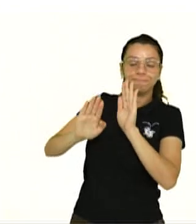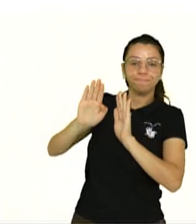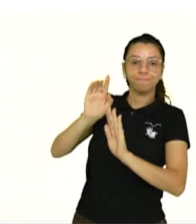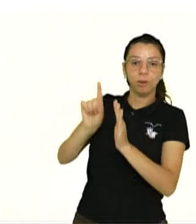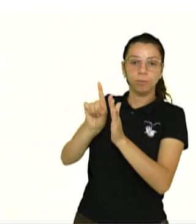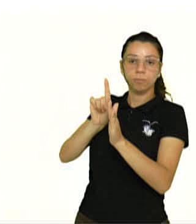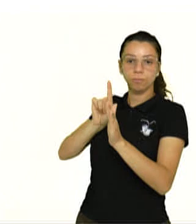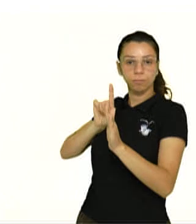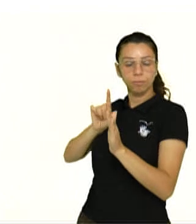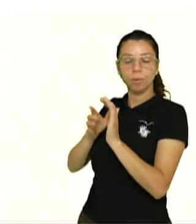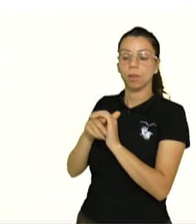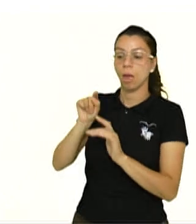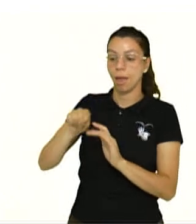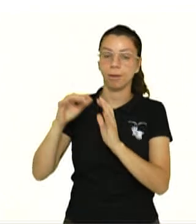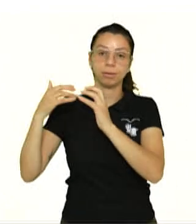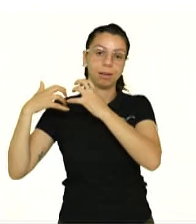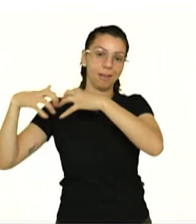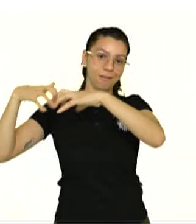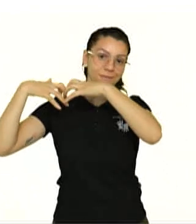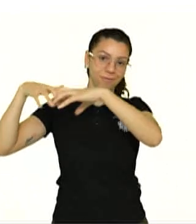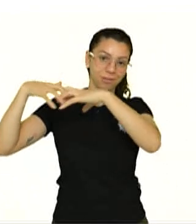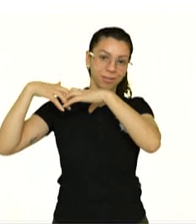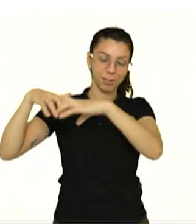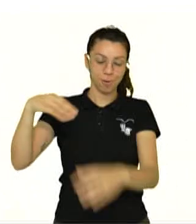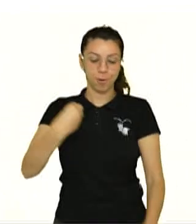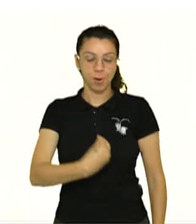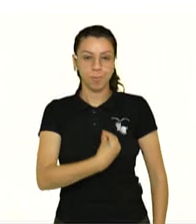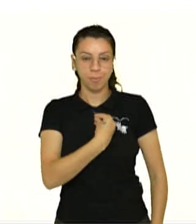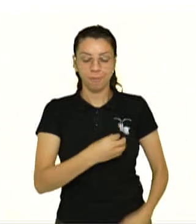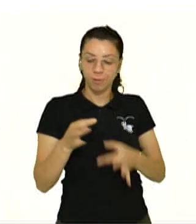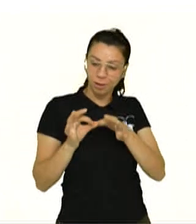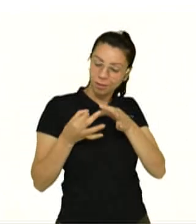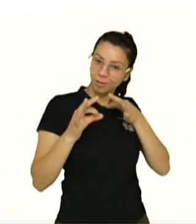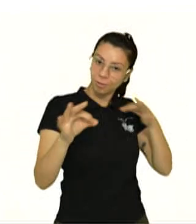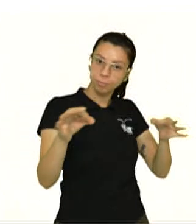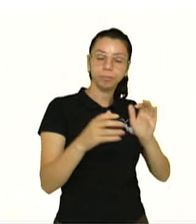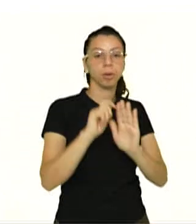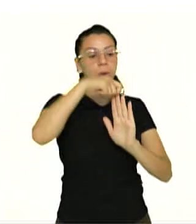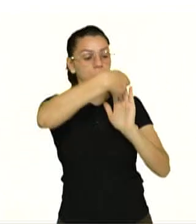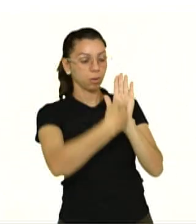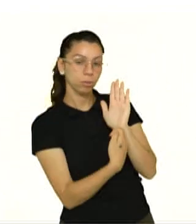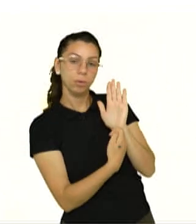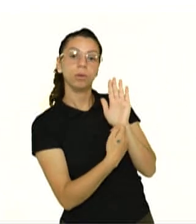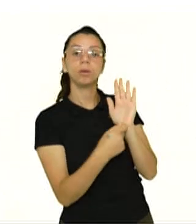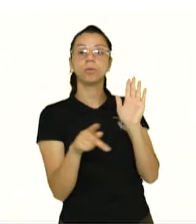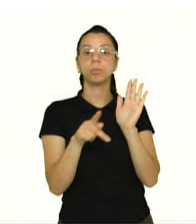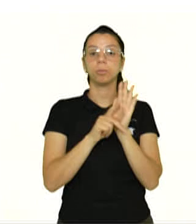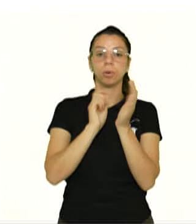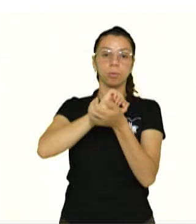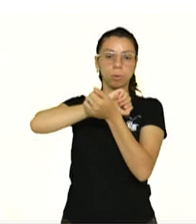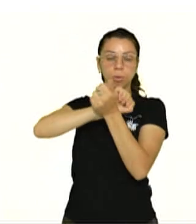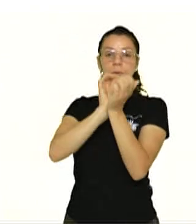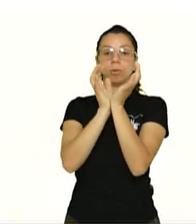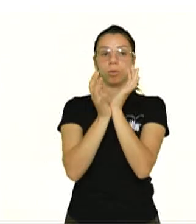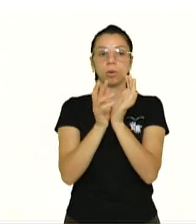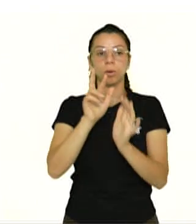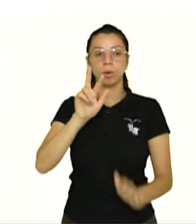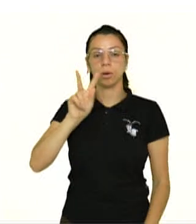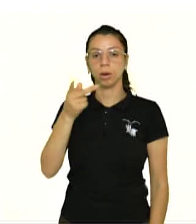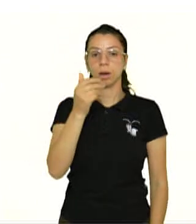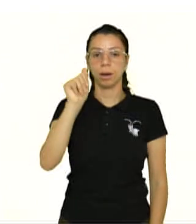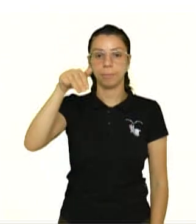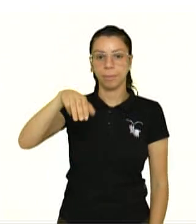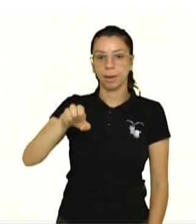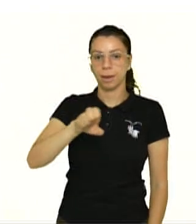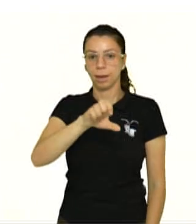dá à desventura uma vida tão longa. É o texto de William Shakespeare em Hamlet. Este solilóquio pode